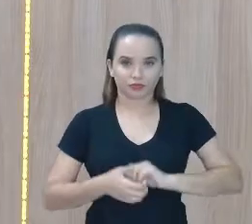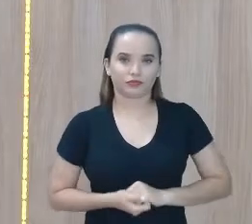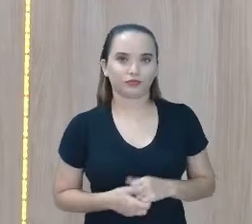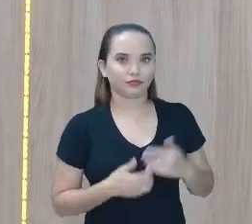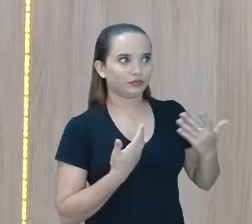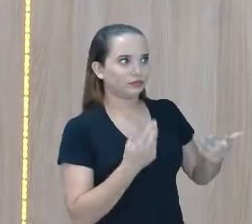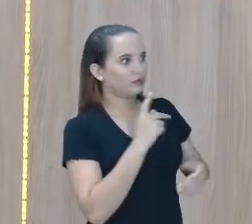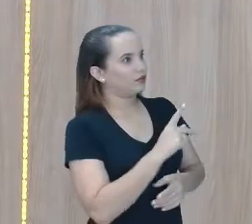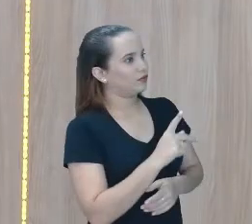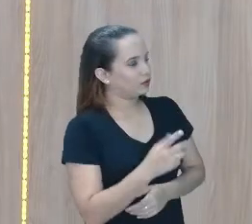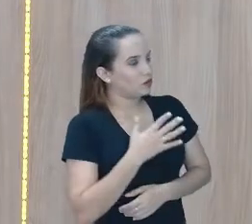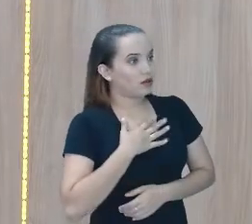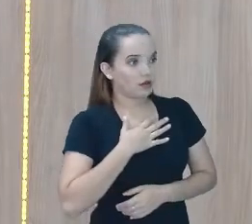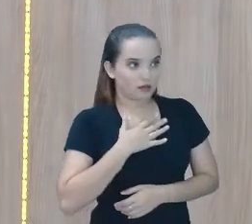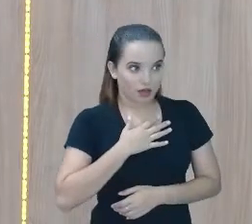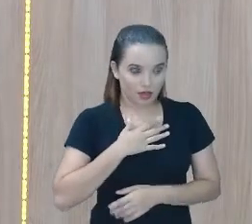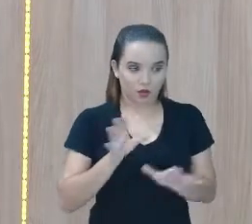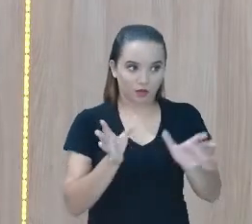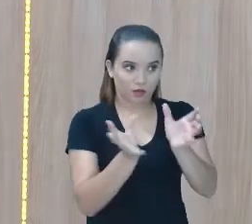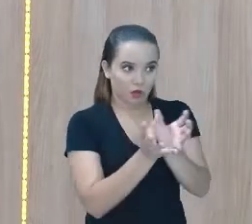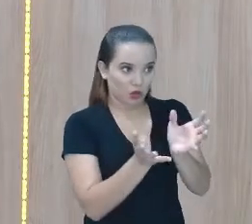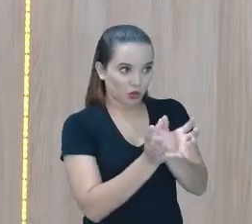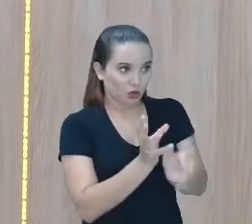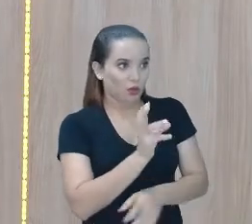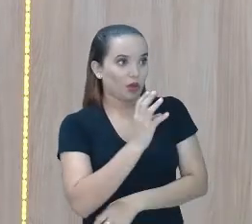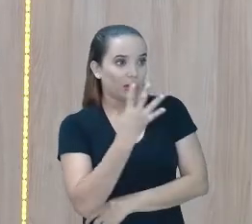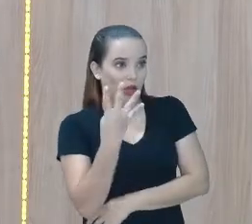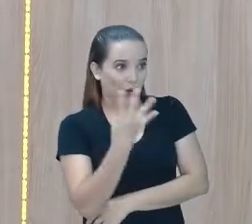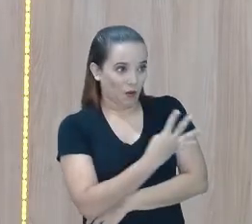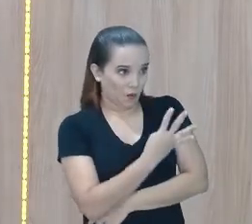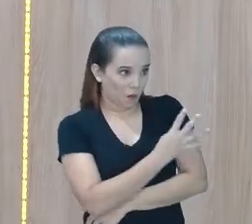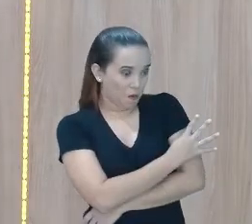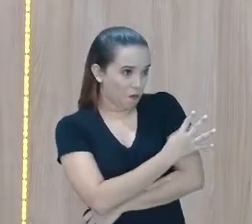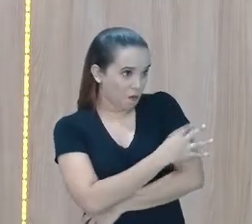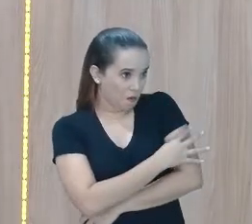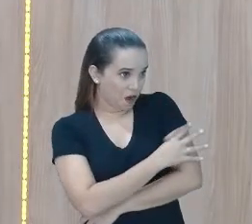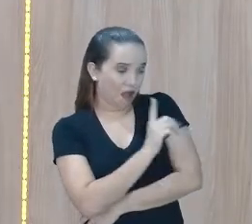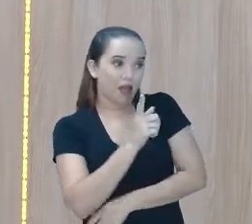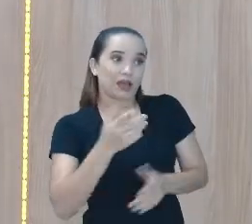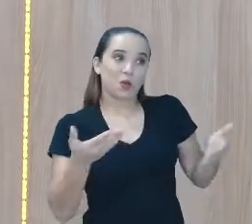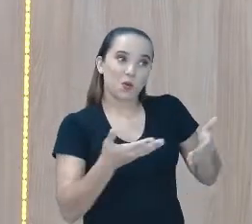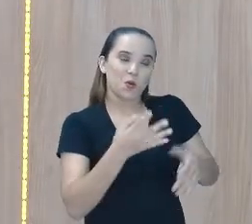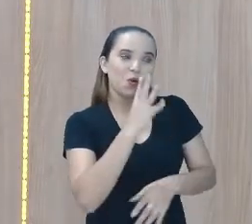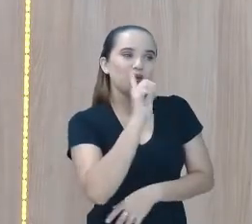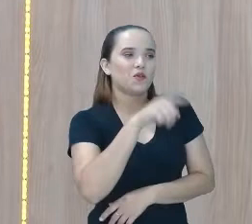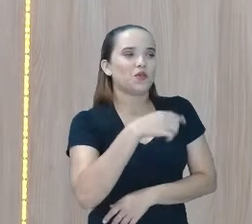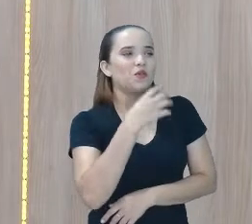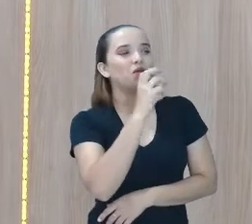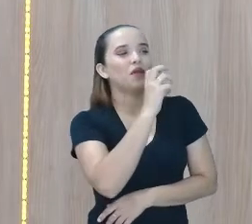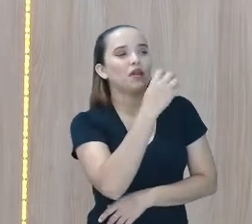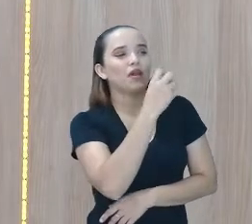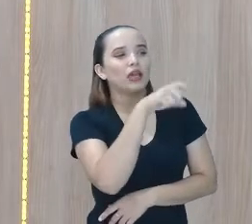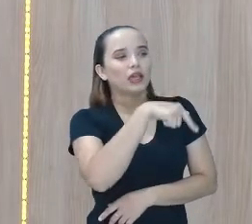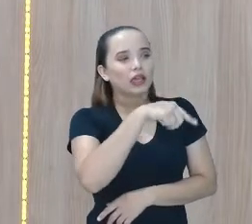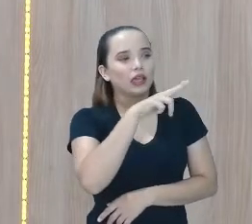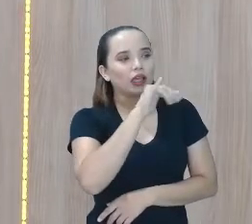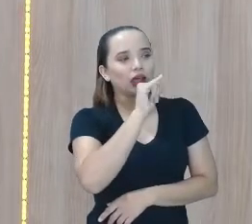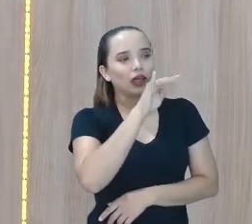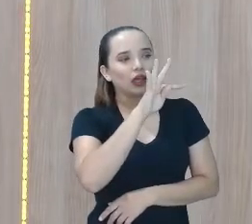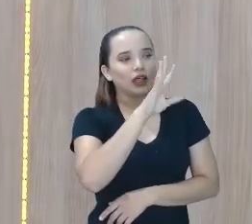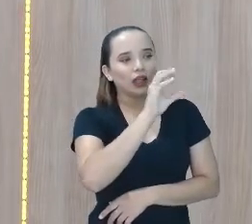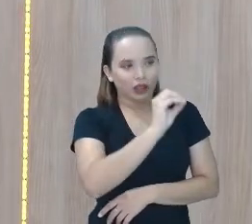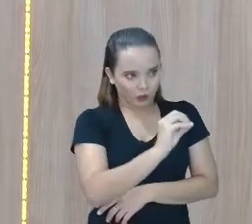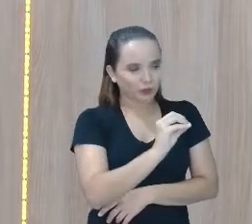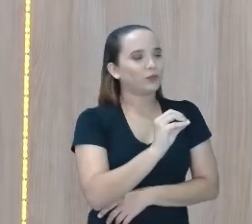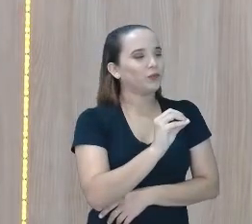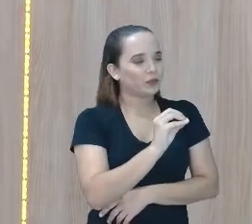era 4ª série, hoje é 5º ano para vocês, né? Na época a gente falava 4ª série. Então, hoje já